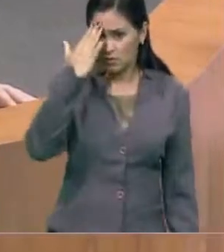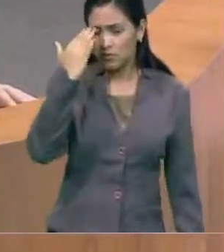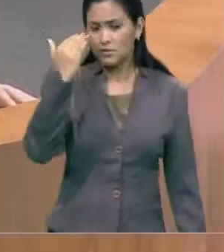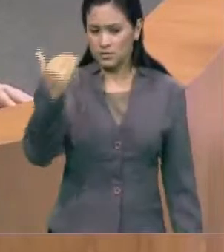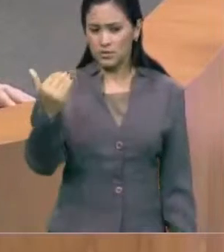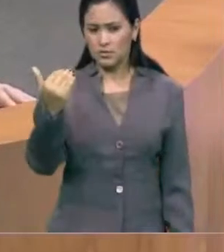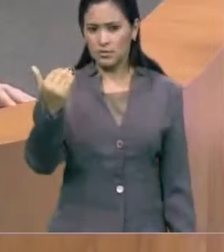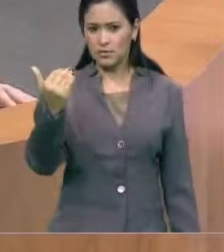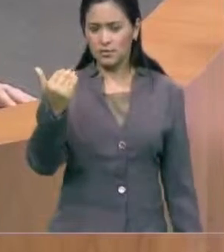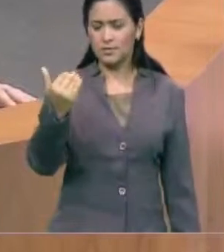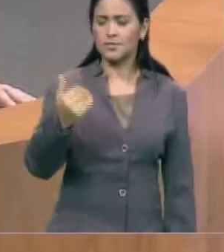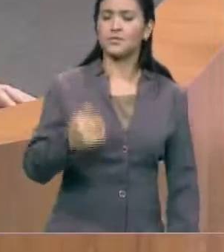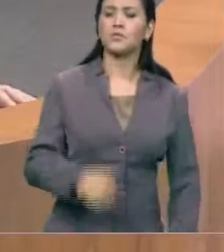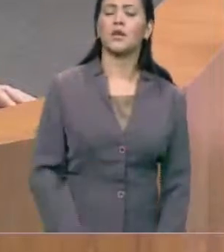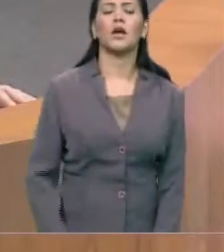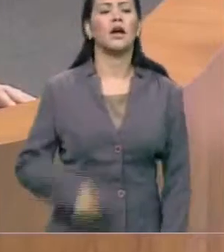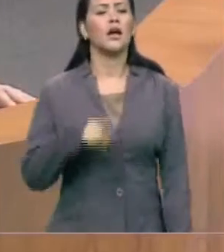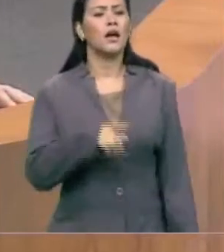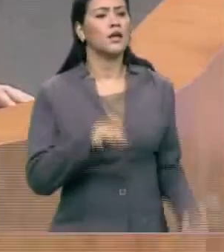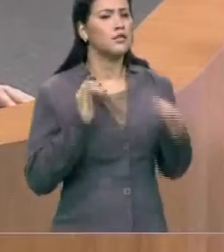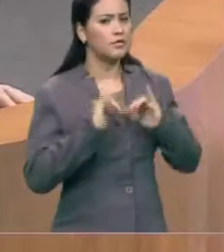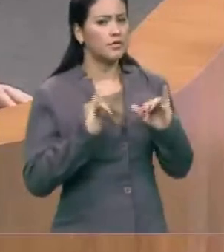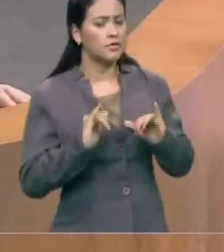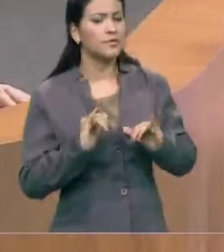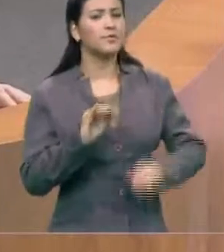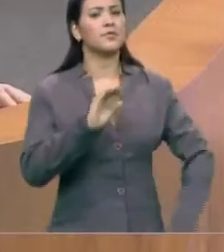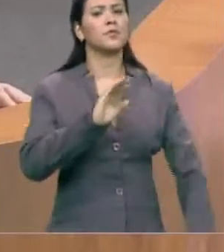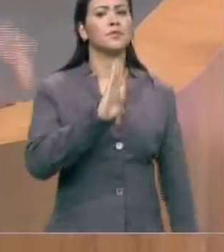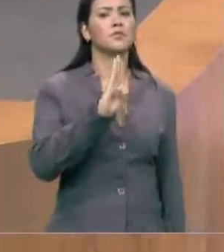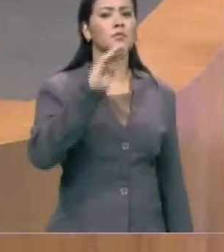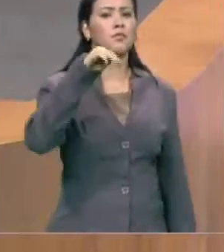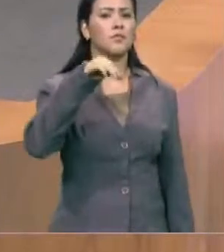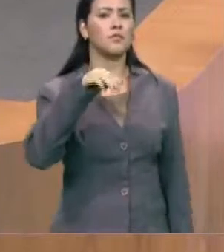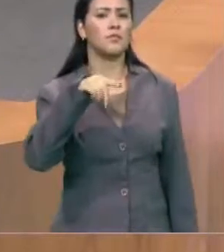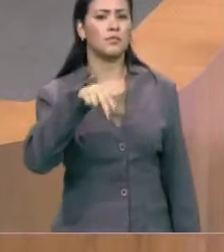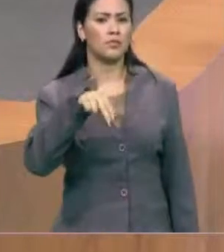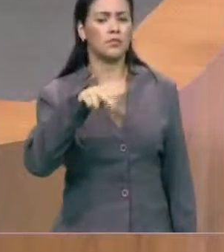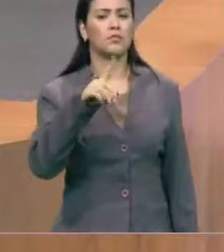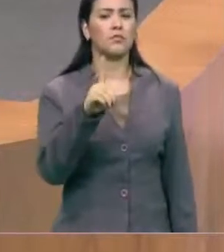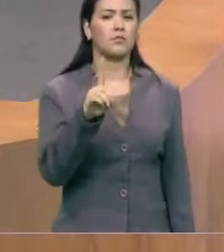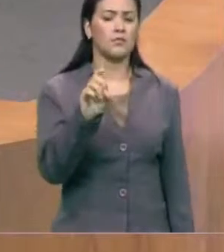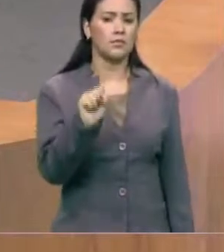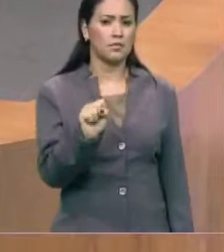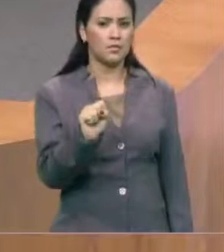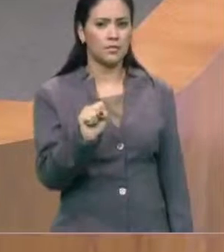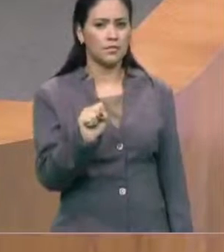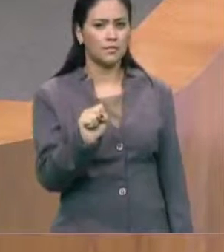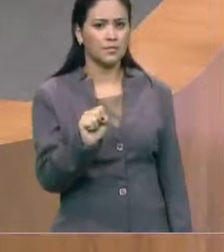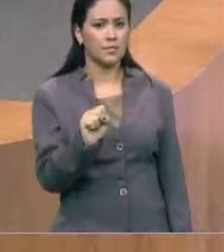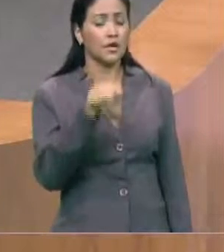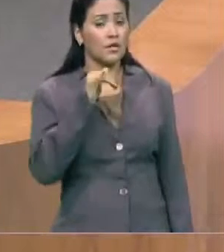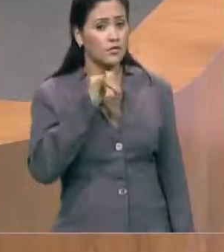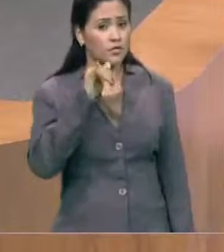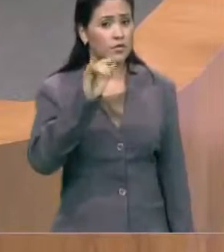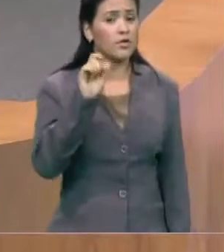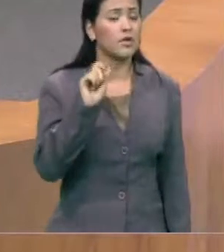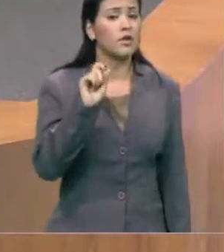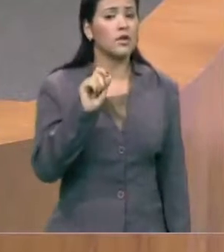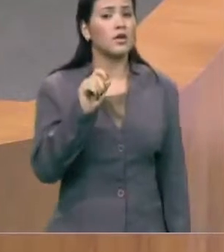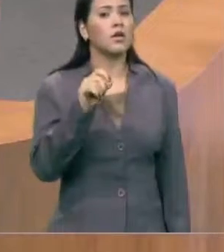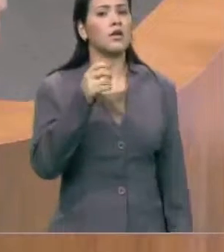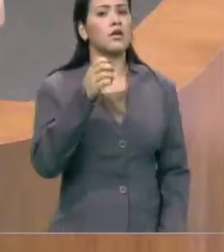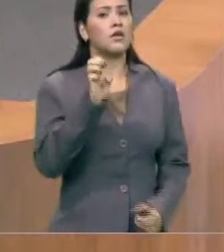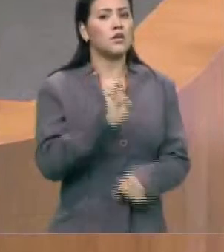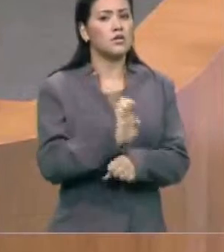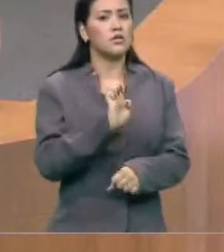ele afirma, o BNDES disse que o Estado pode pagar convênios